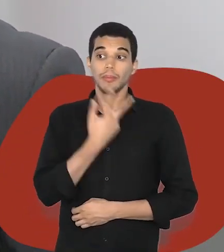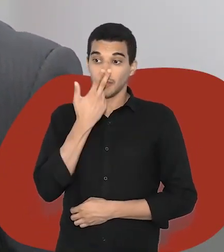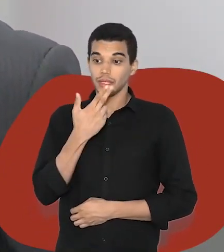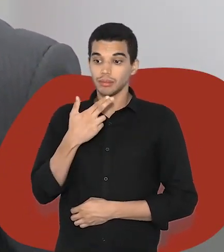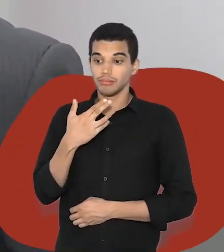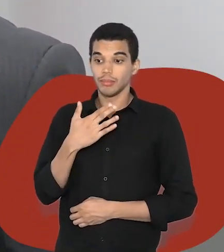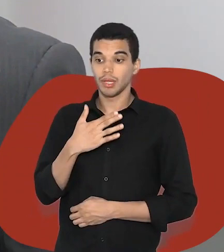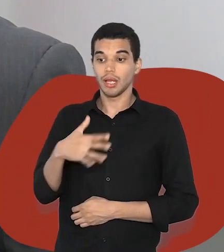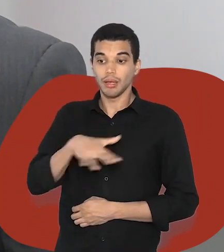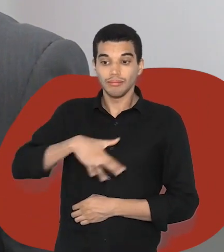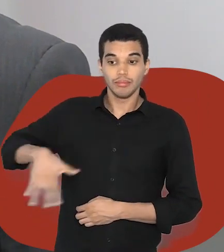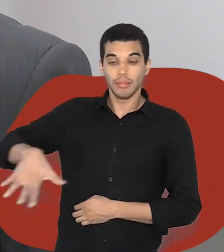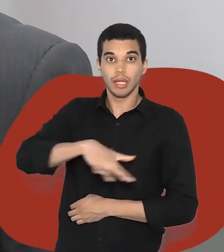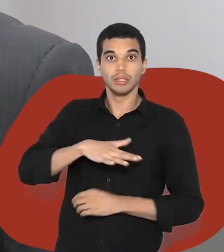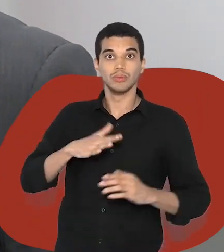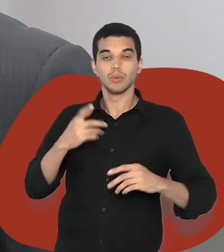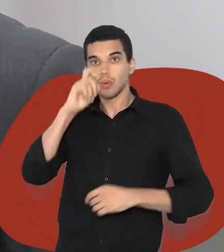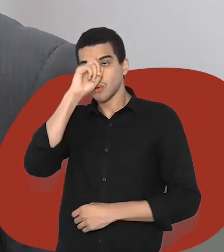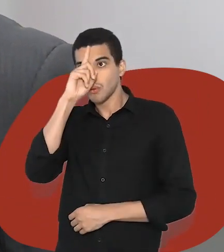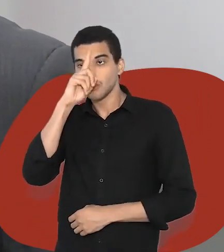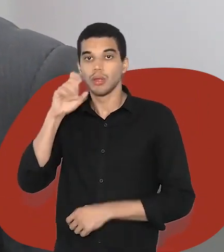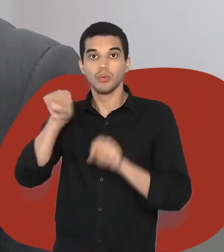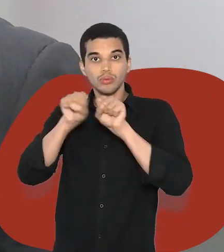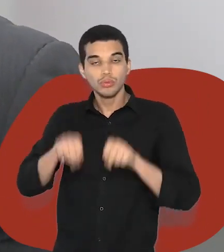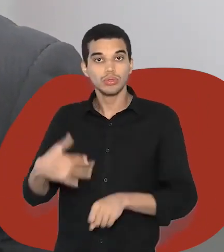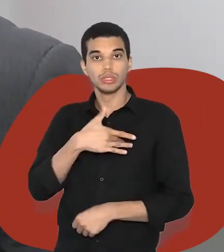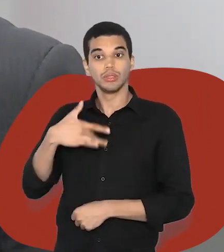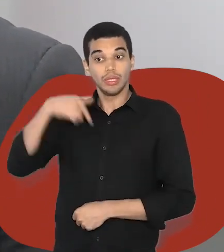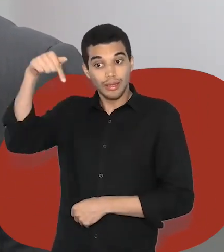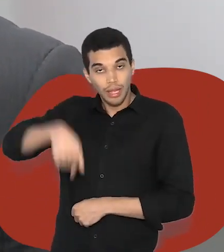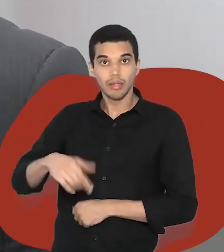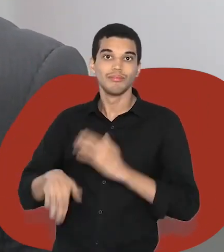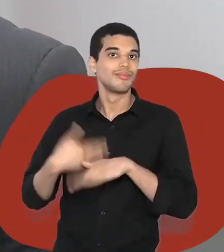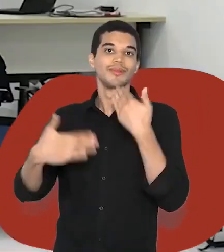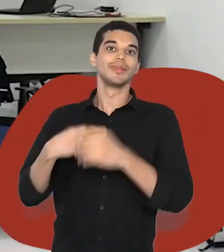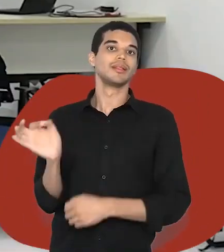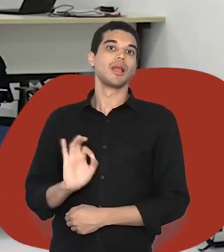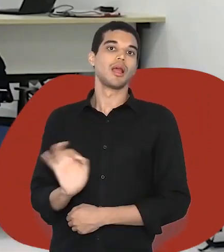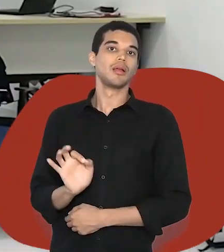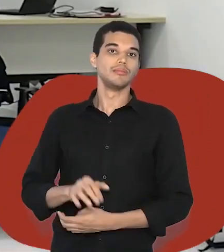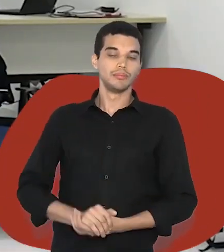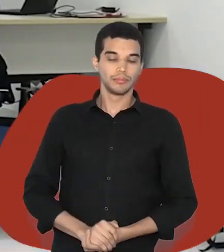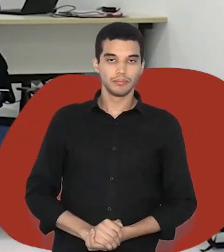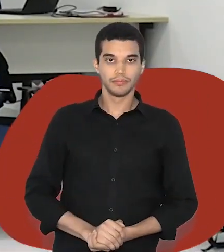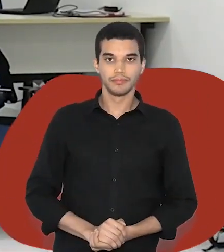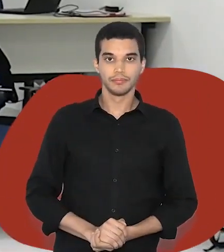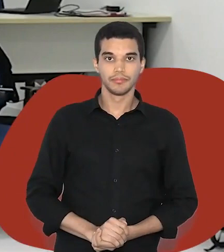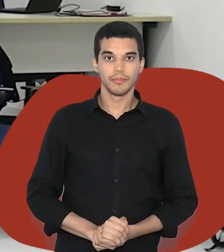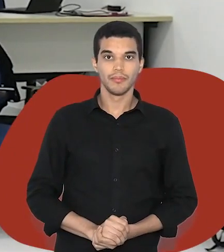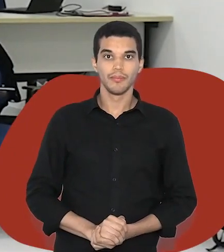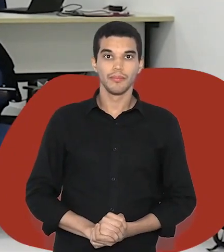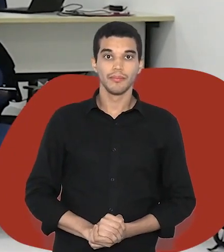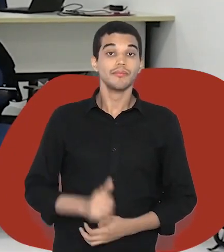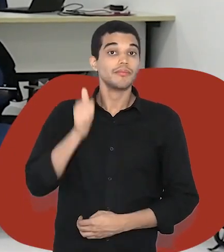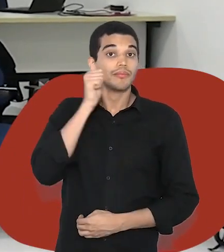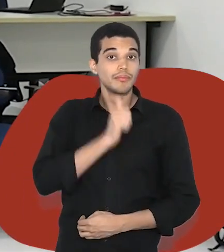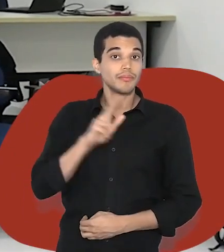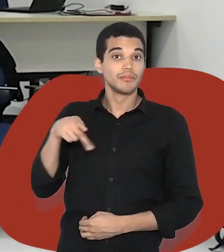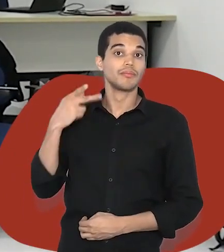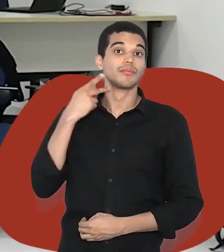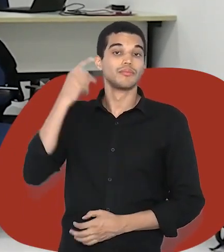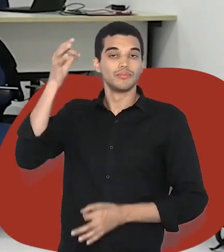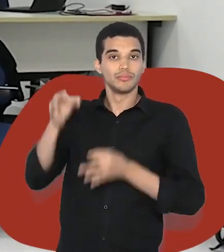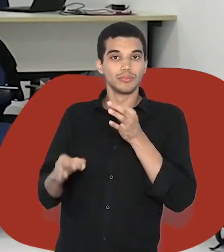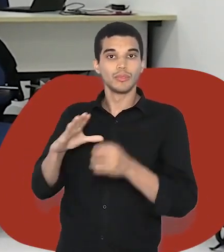o não desenvolvimento de forma mais intensa do sistema de saúde na própria localidade. Coube à promotora de justiça e coordenadora do